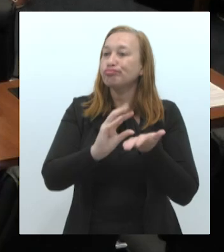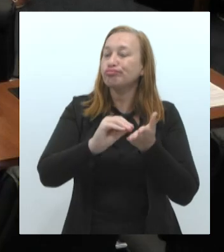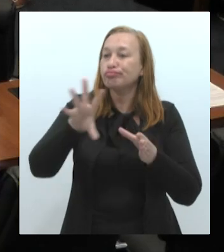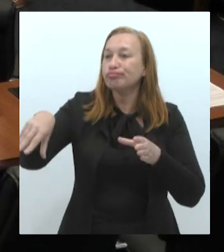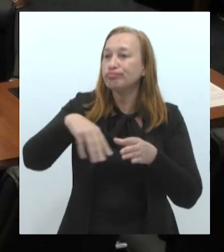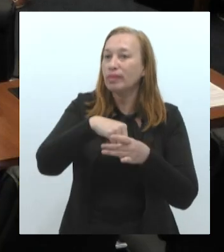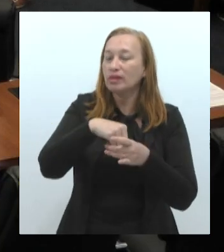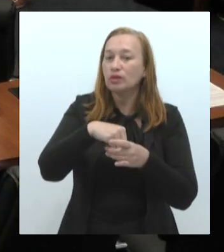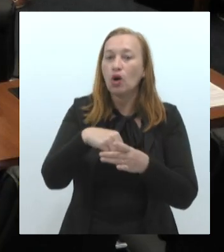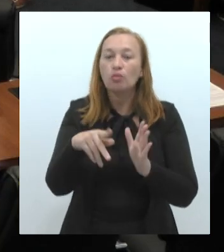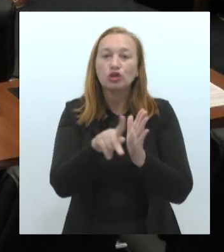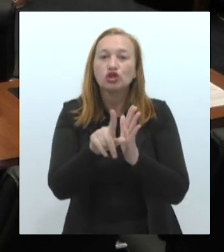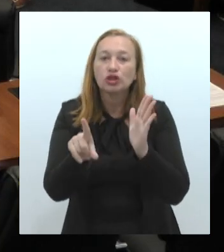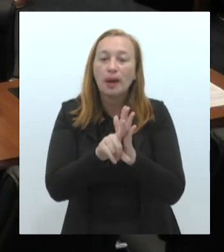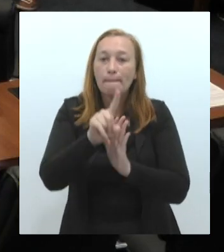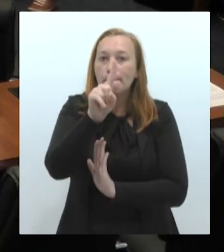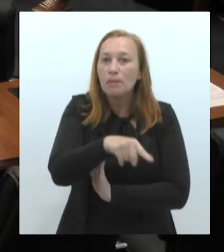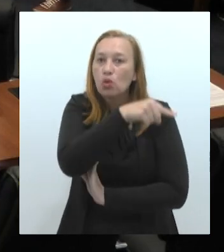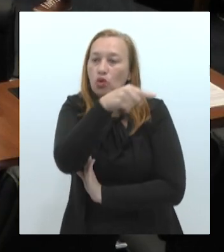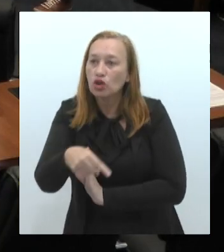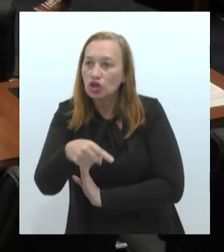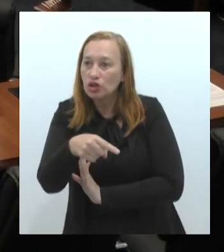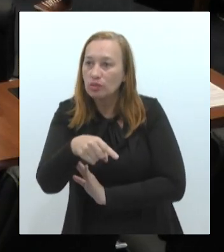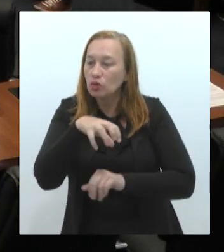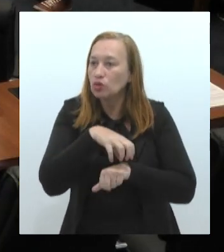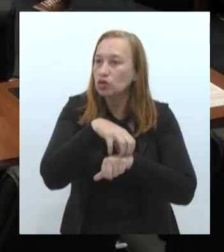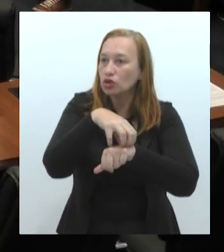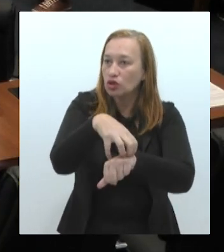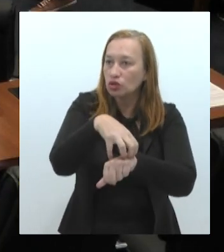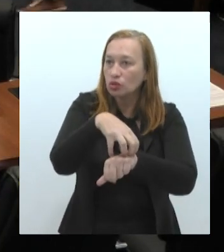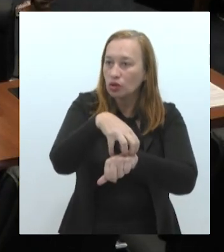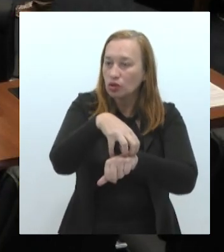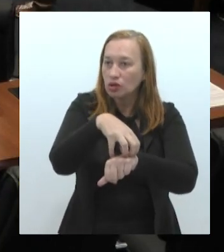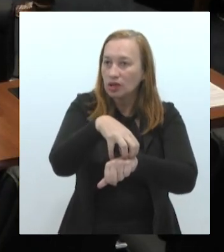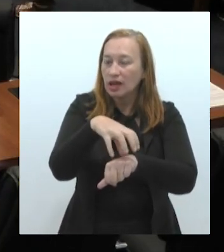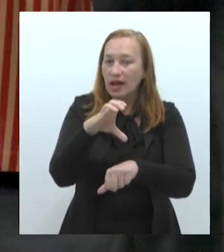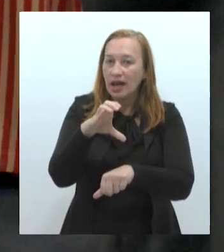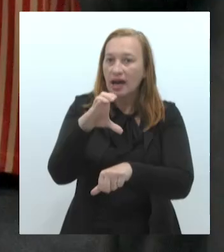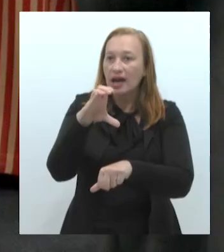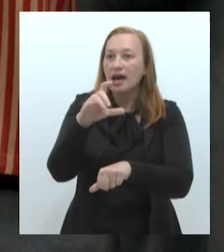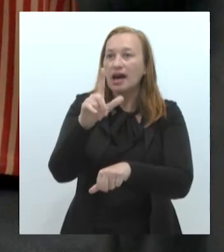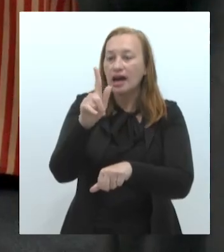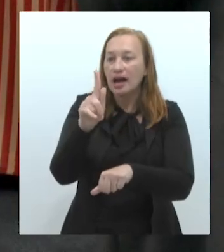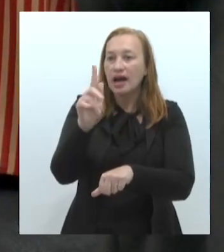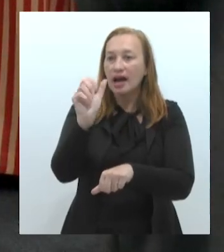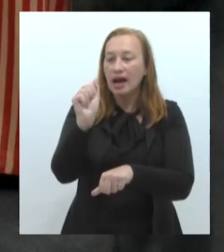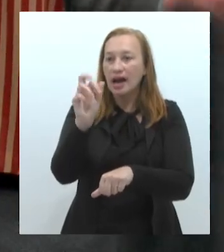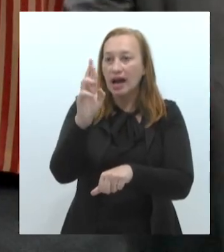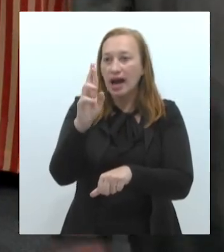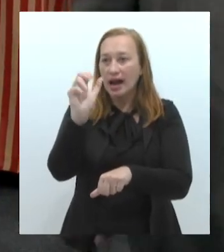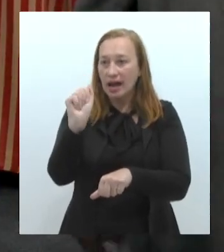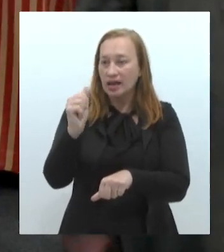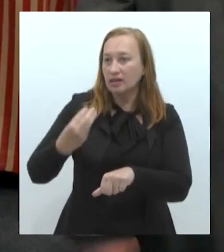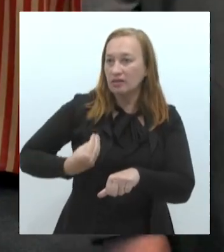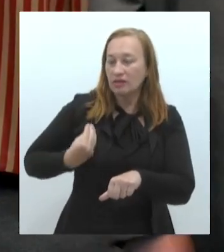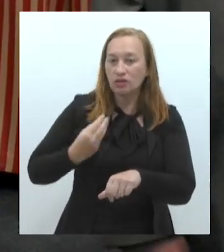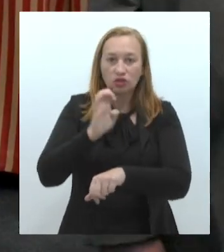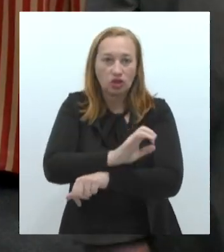de lei que proíbe o transporte de cargas vivas no estado do Rio de Janeiro. Muito bom, deputado Luiz